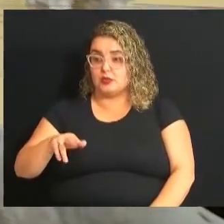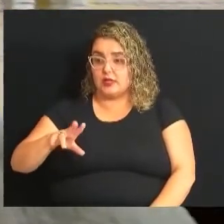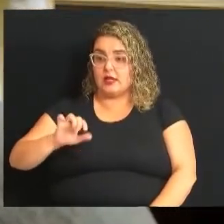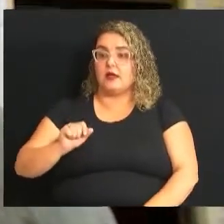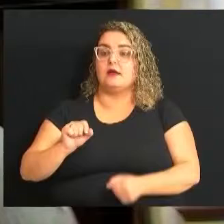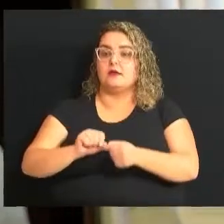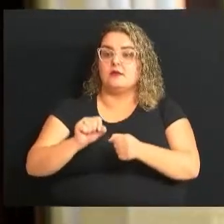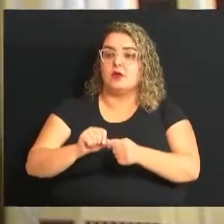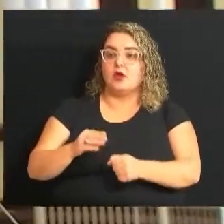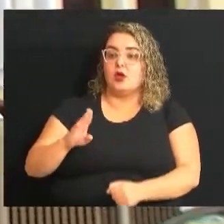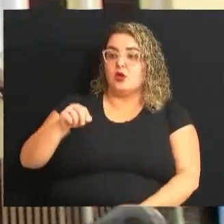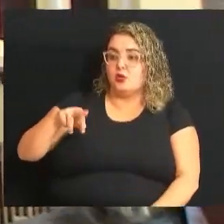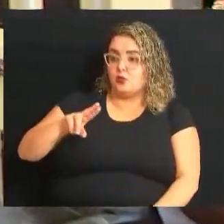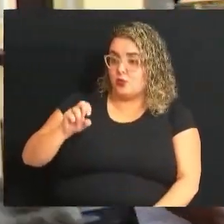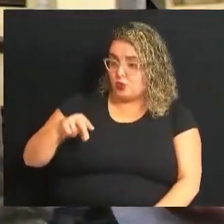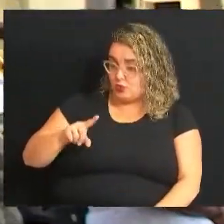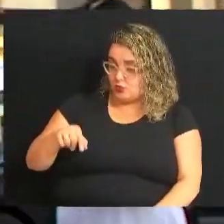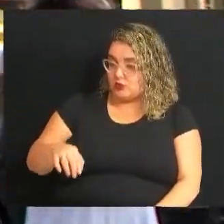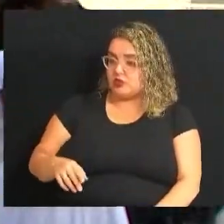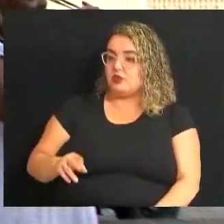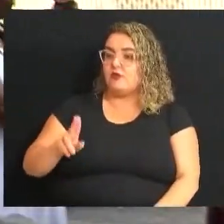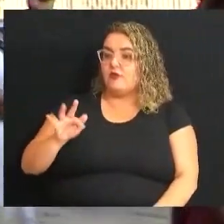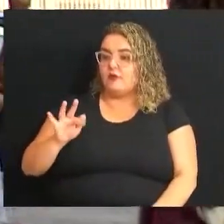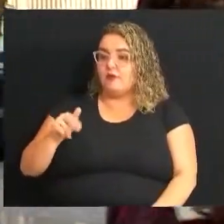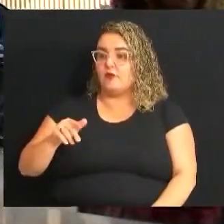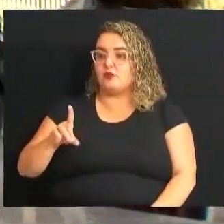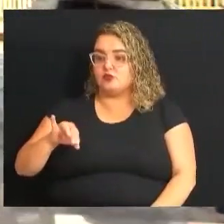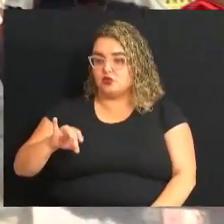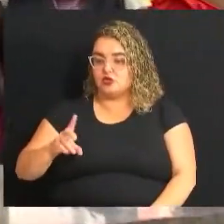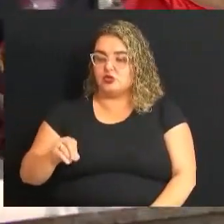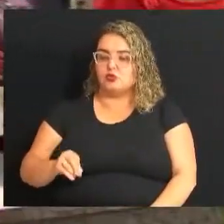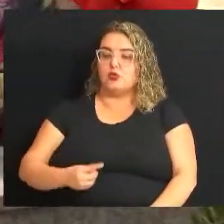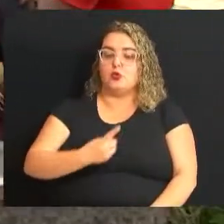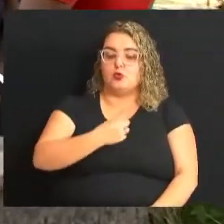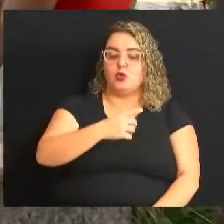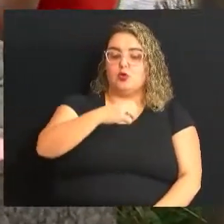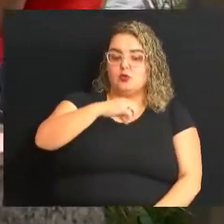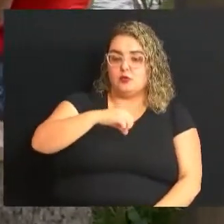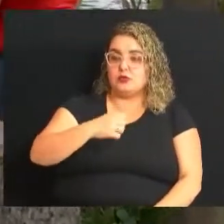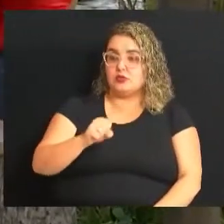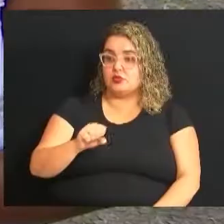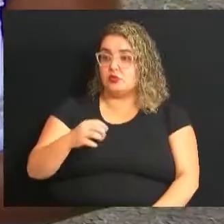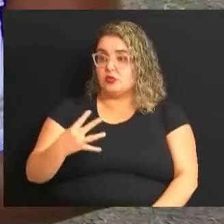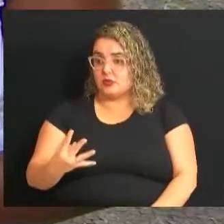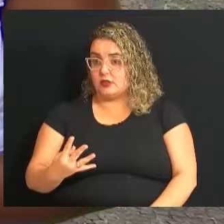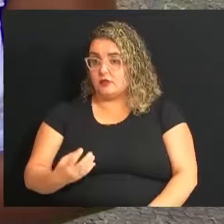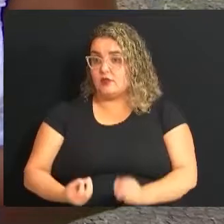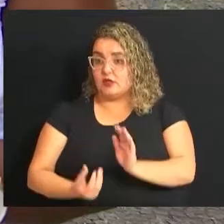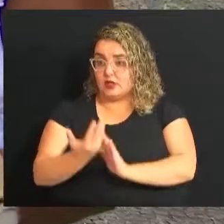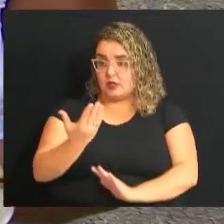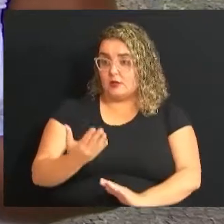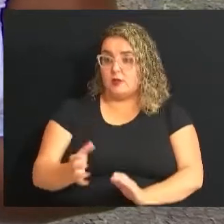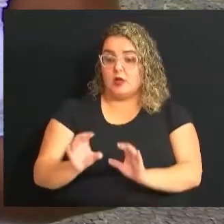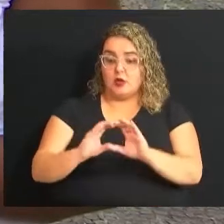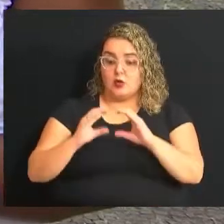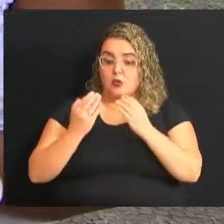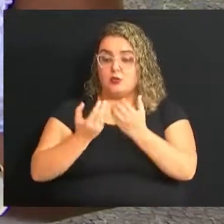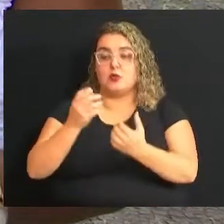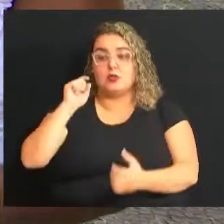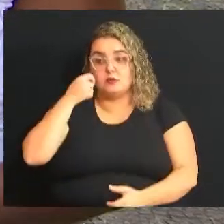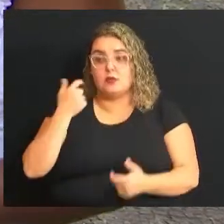bronze fundido. Foi inaugurada em 1984. Para a comunidade negra de Campinas, esse ainda é um